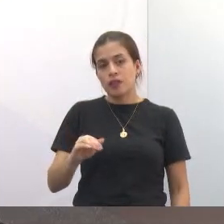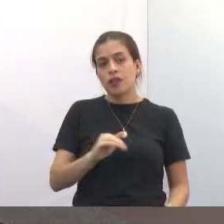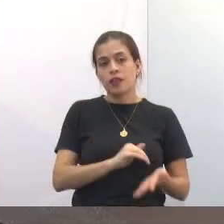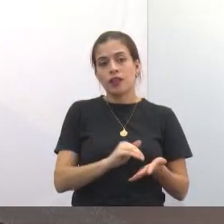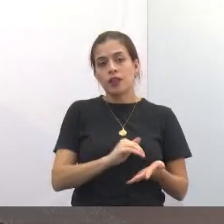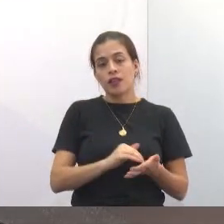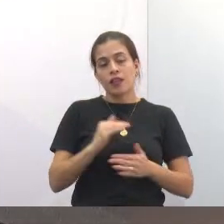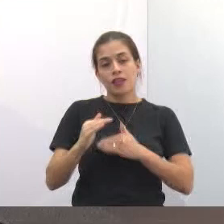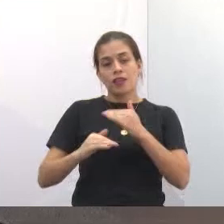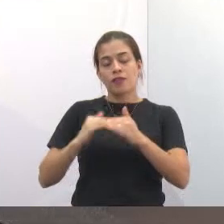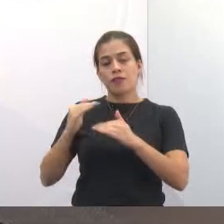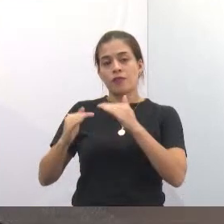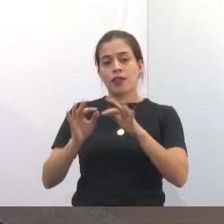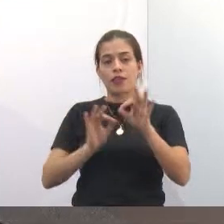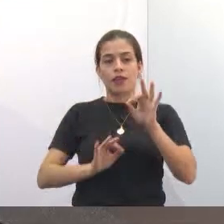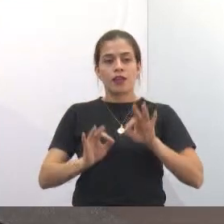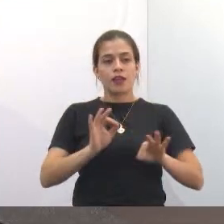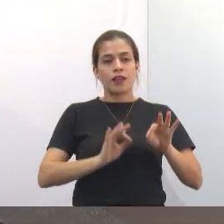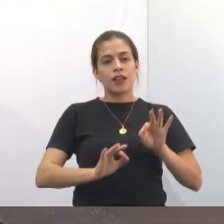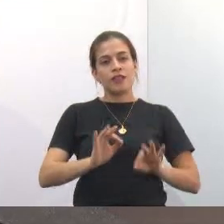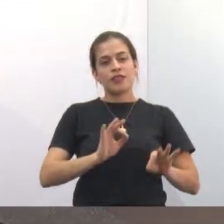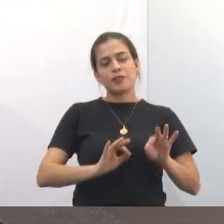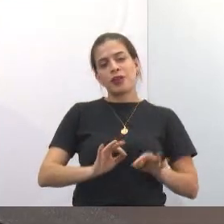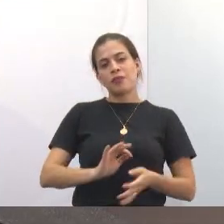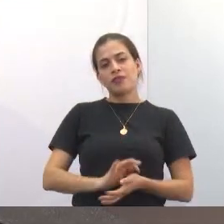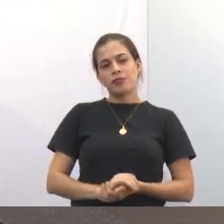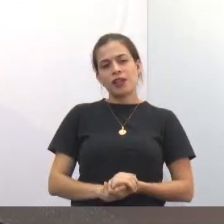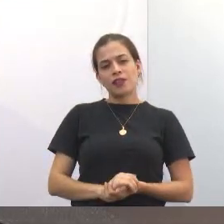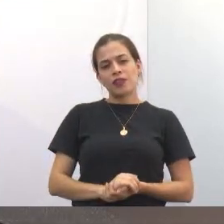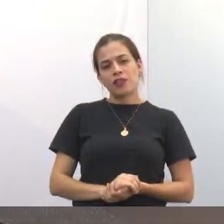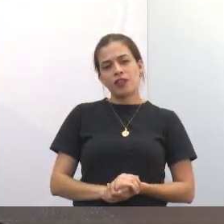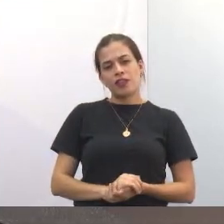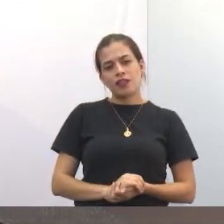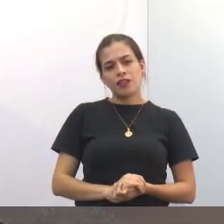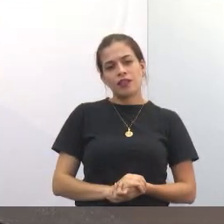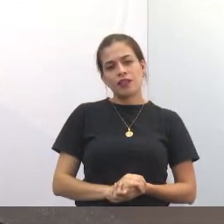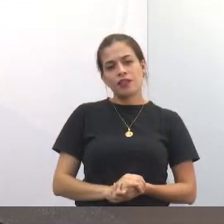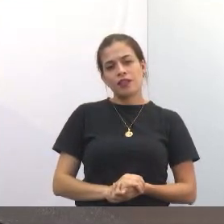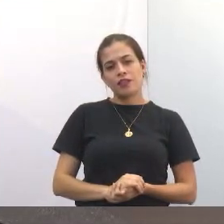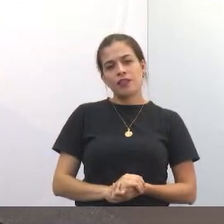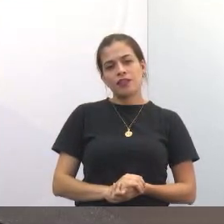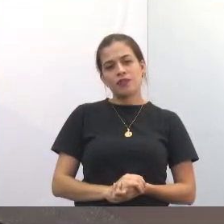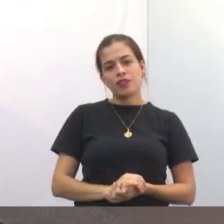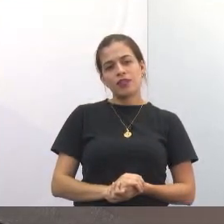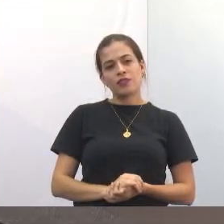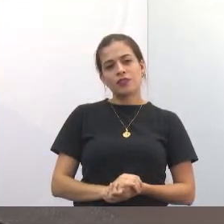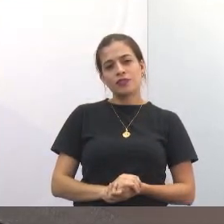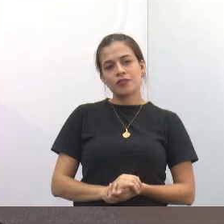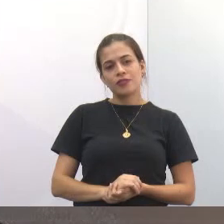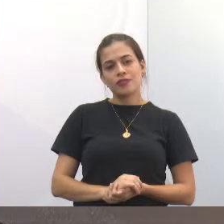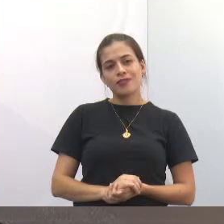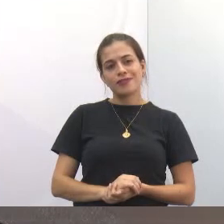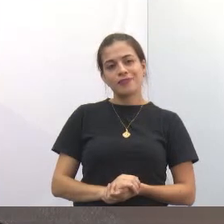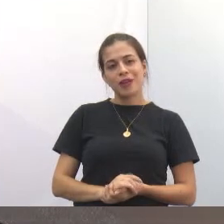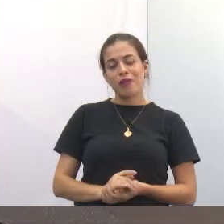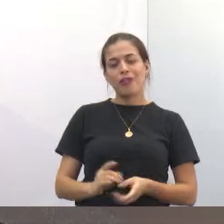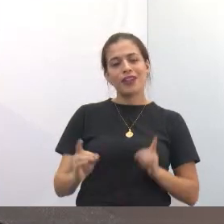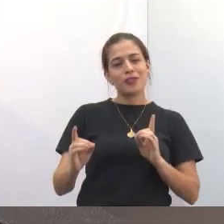secretário de Desenvolvimento e Planejamento. em atendimento ao